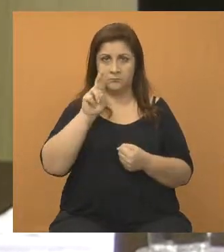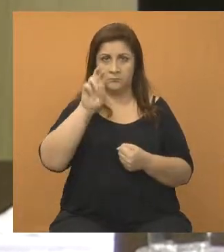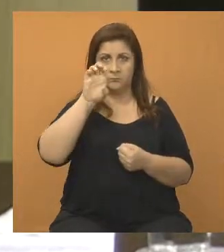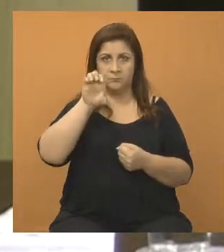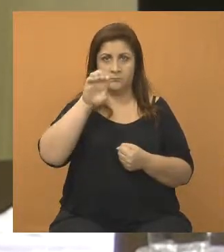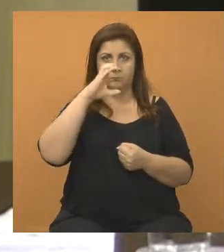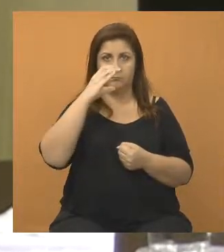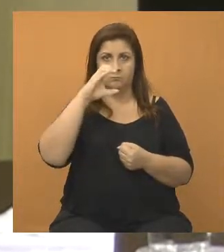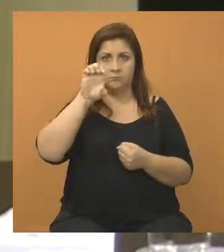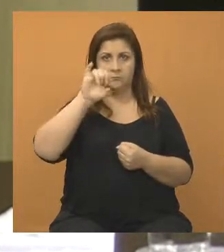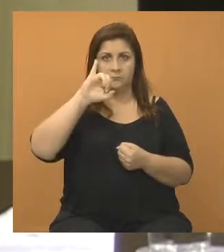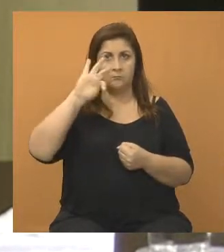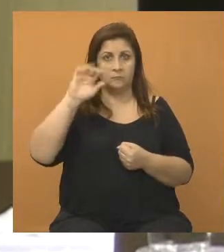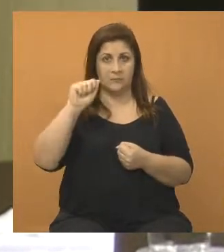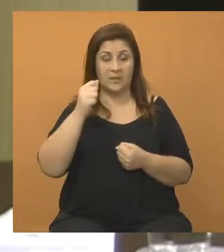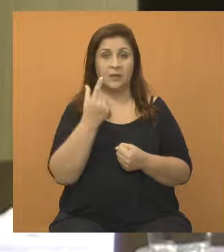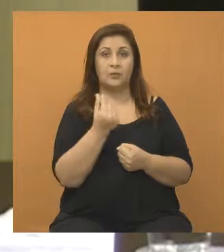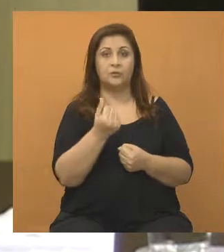em